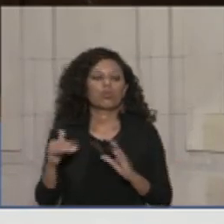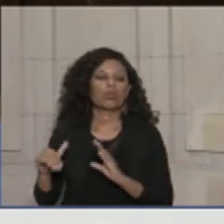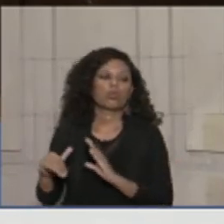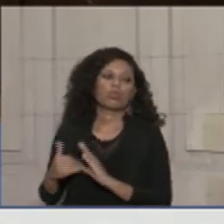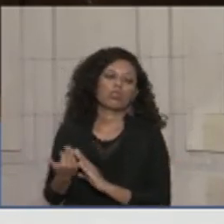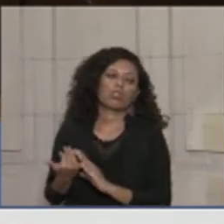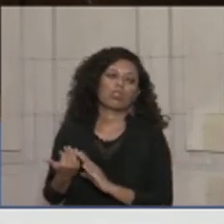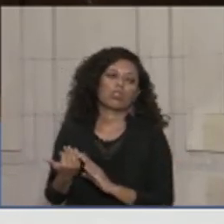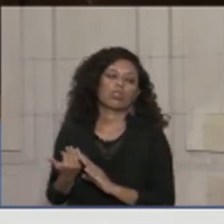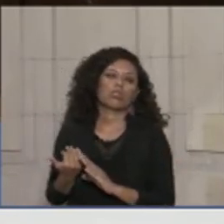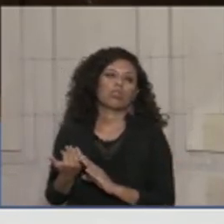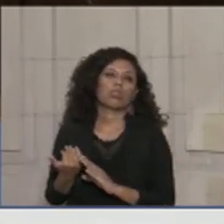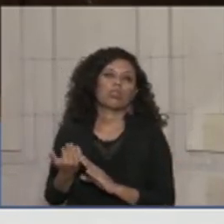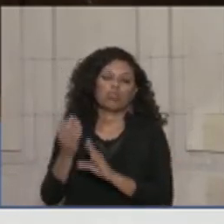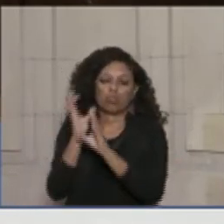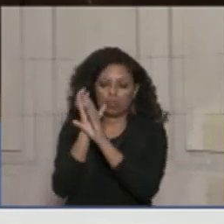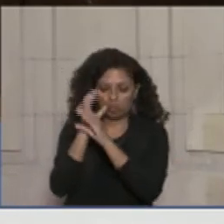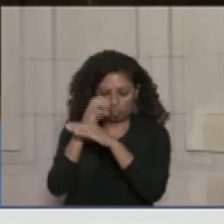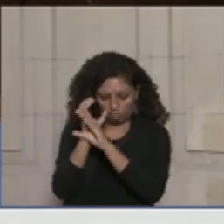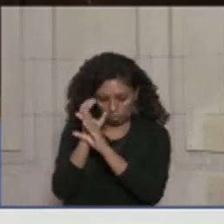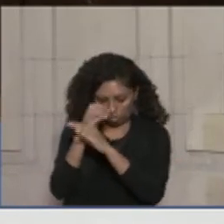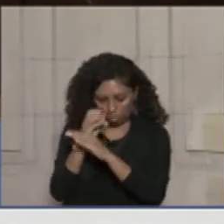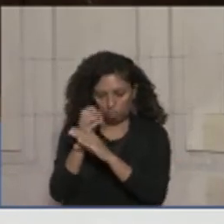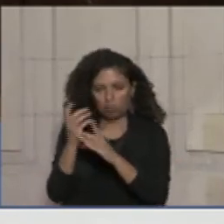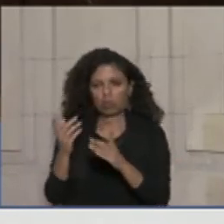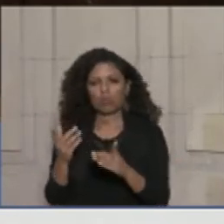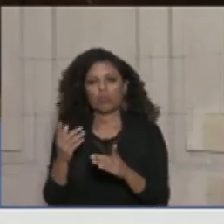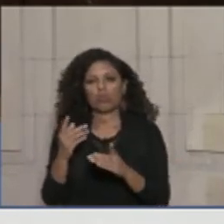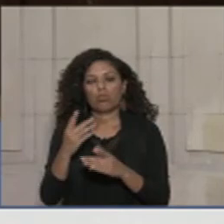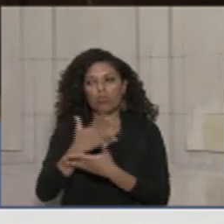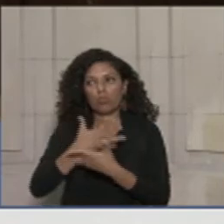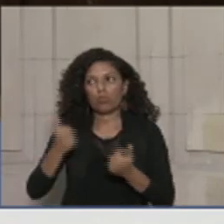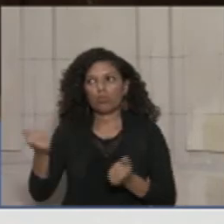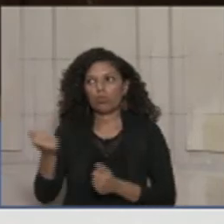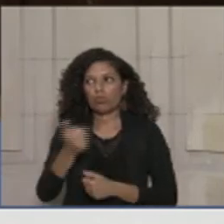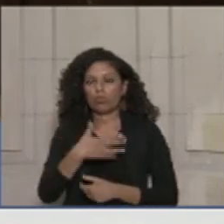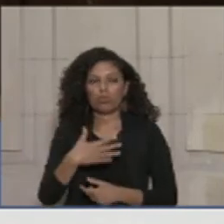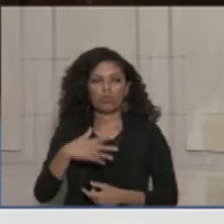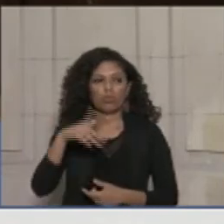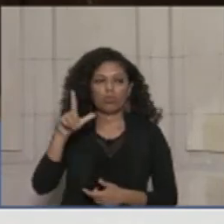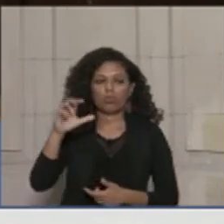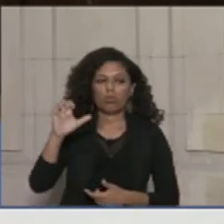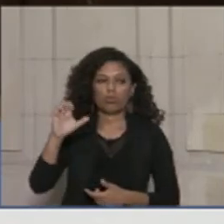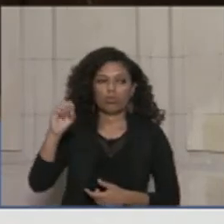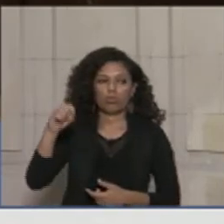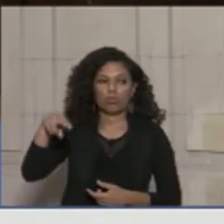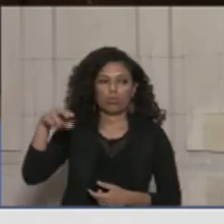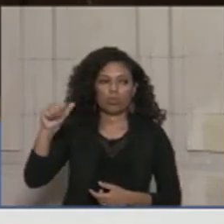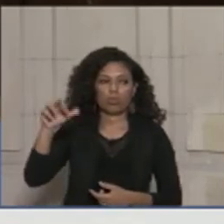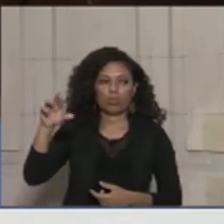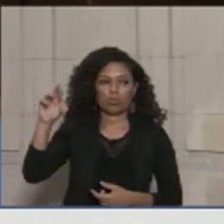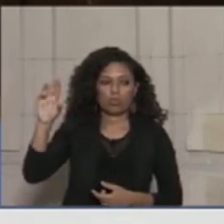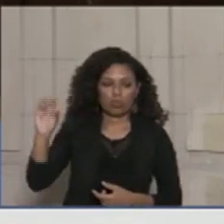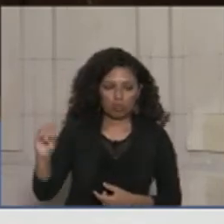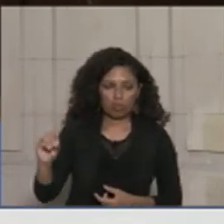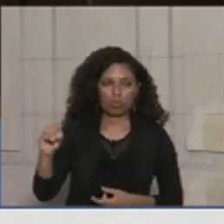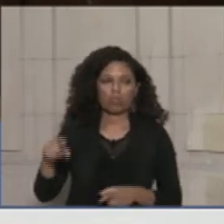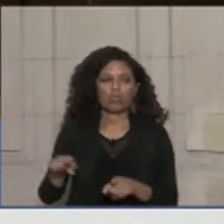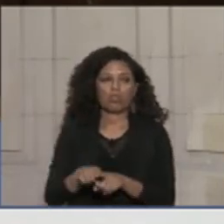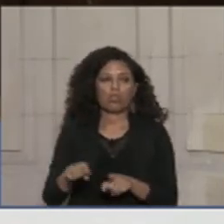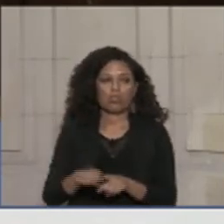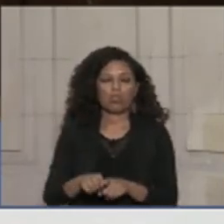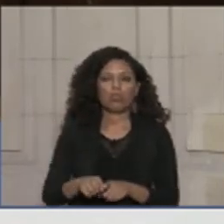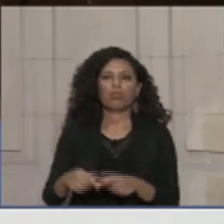secretário estadual de Ciência, Tecnologia e Inovação, Leonardo Rodrigues. Estava presente também a subsecretária